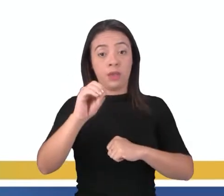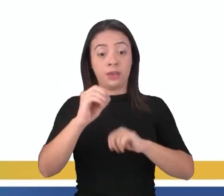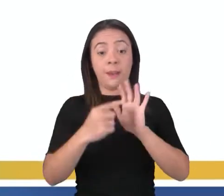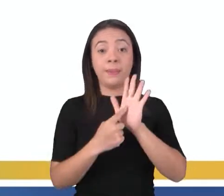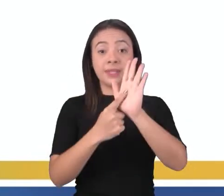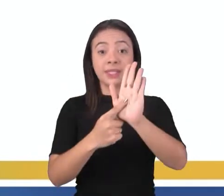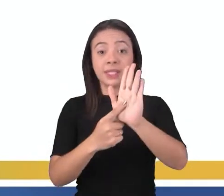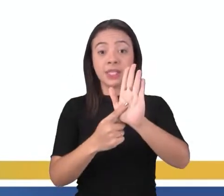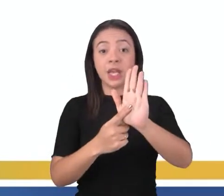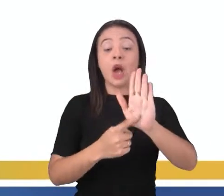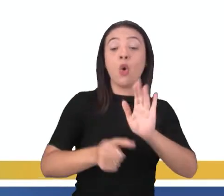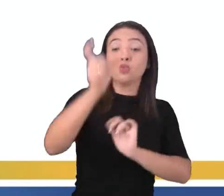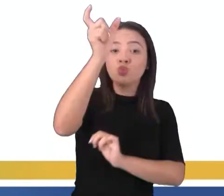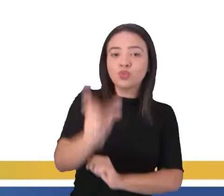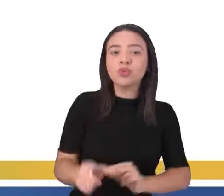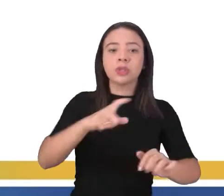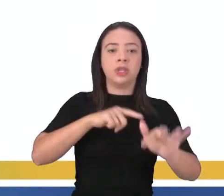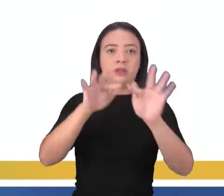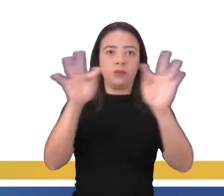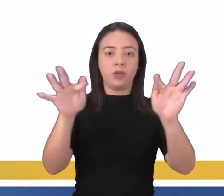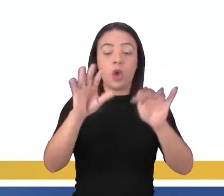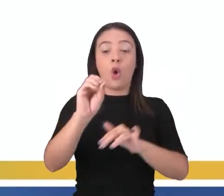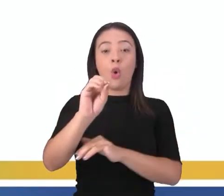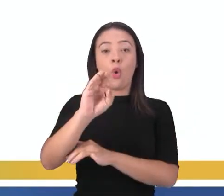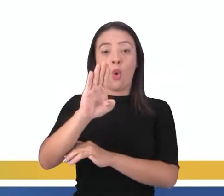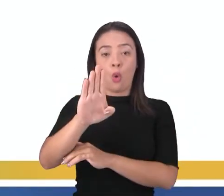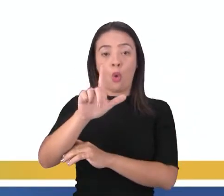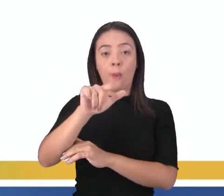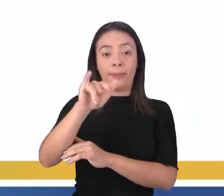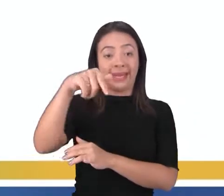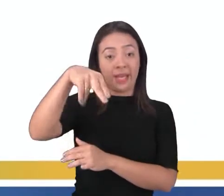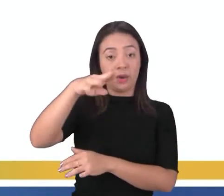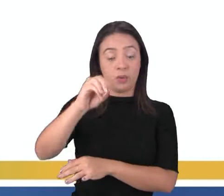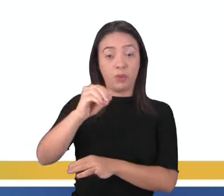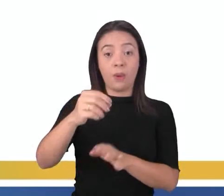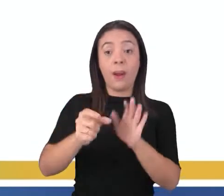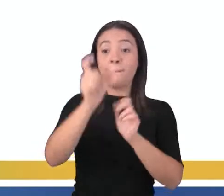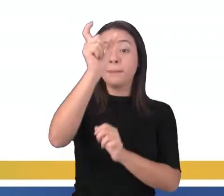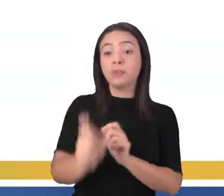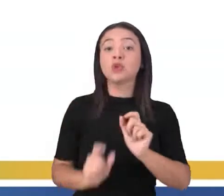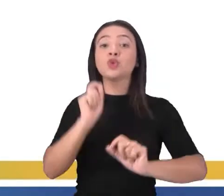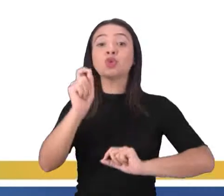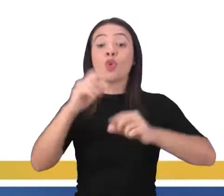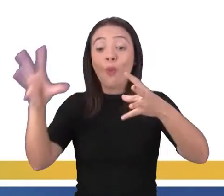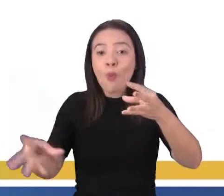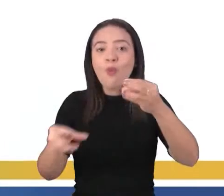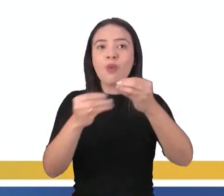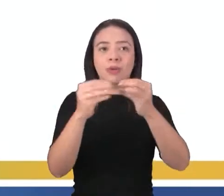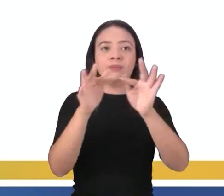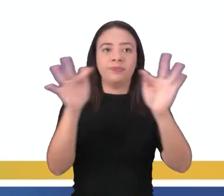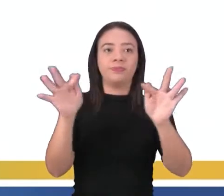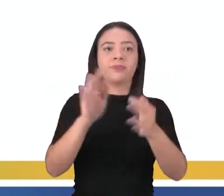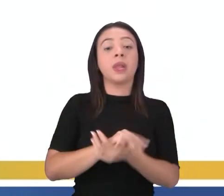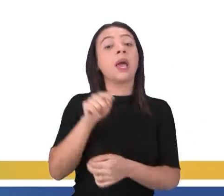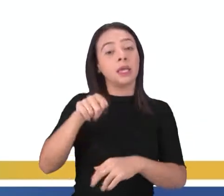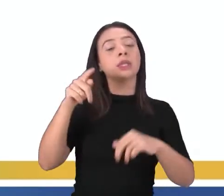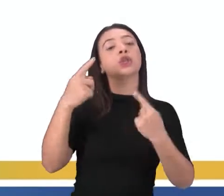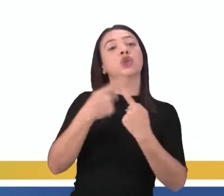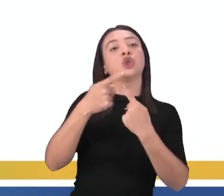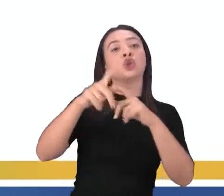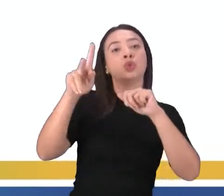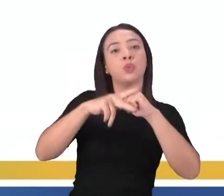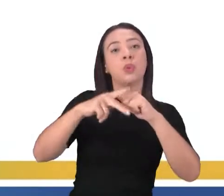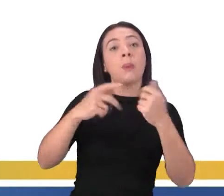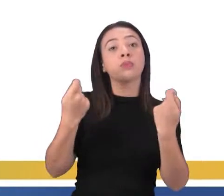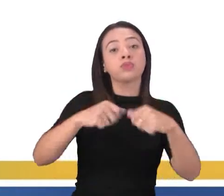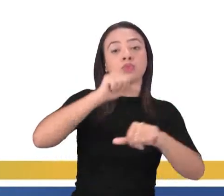da oração. Pronome oblíquo marca o complemento da oração. Os pronomes oblíquos sofrem variação de acordo